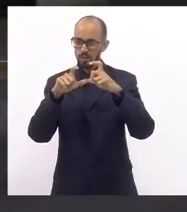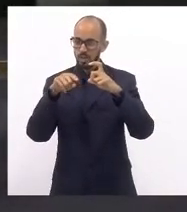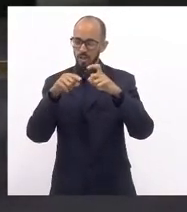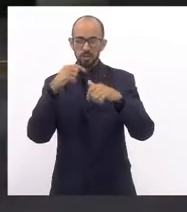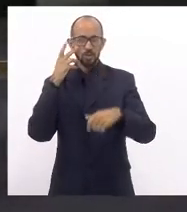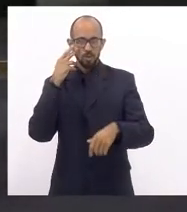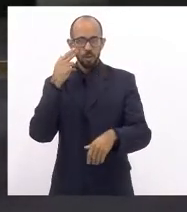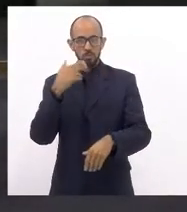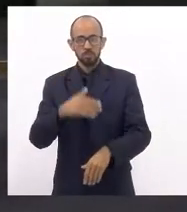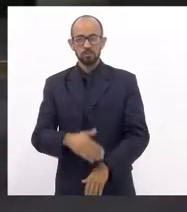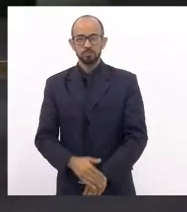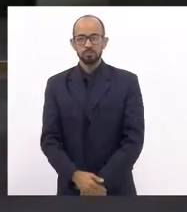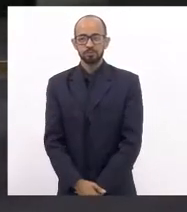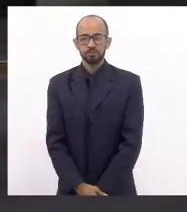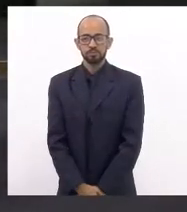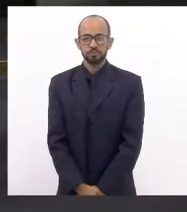parte.